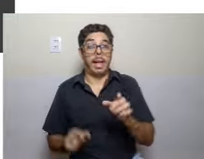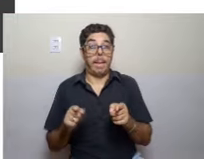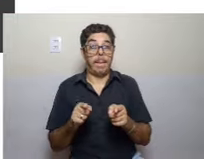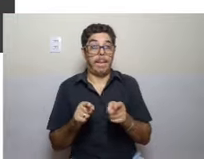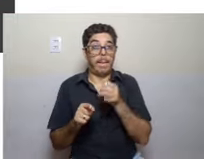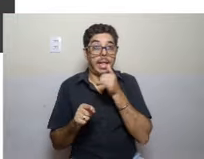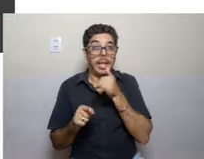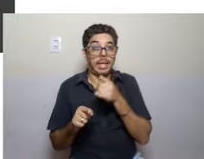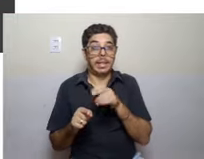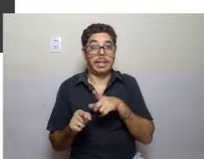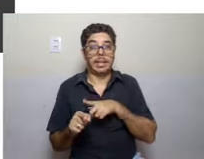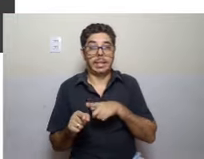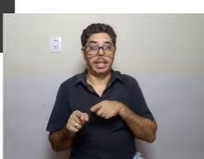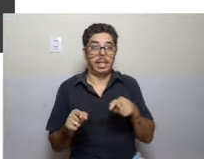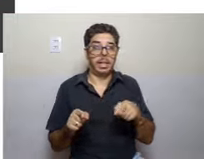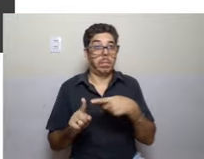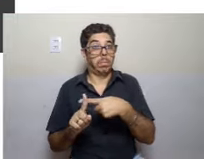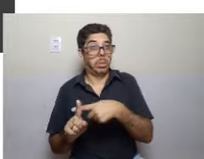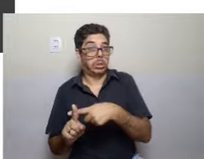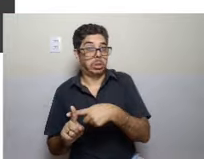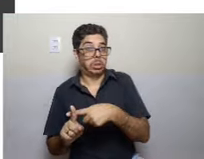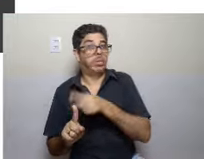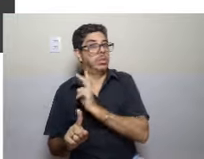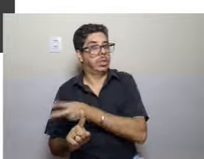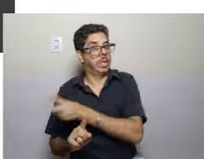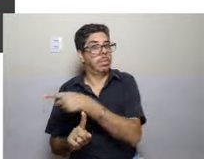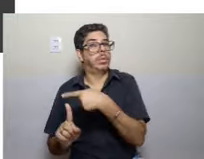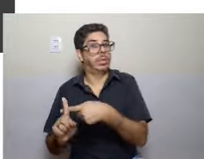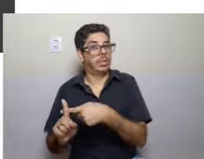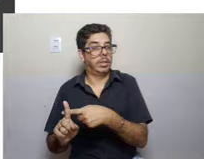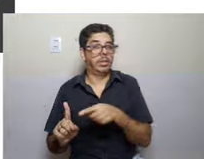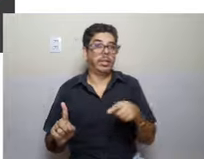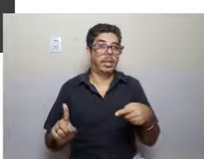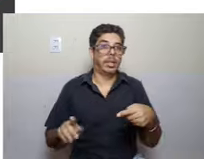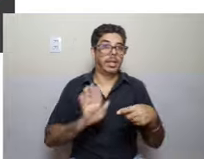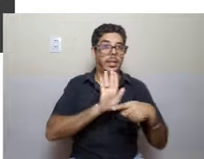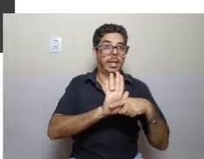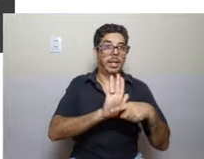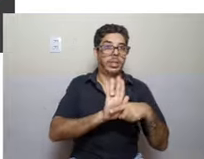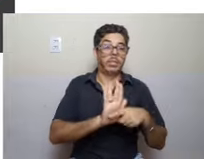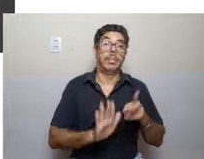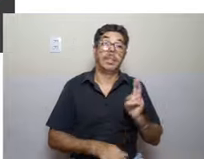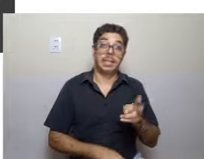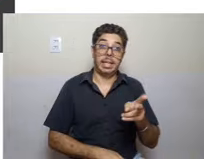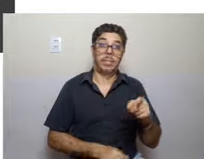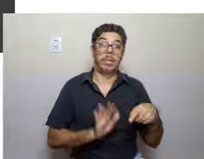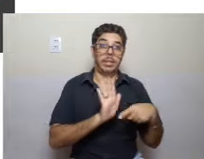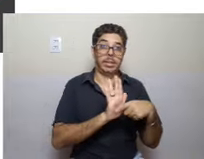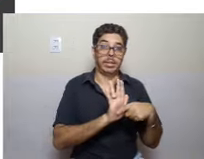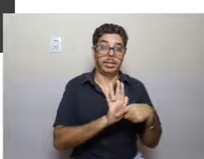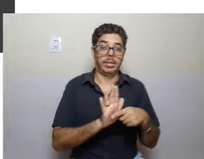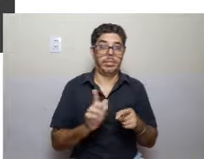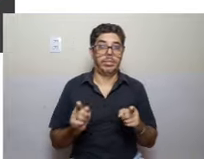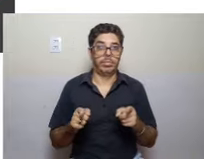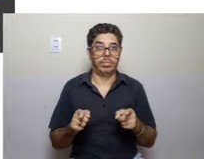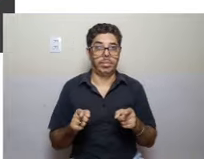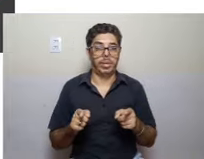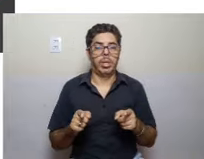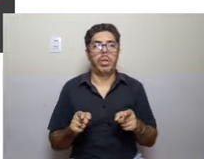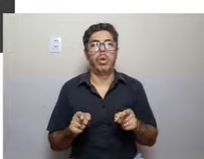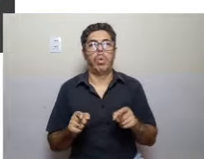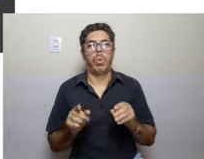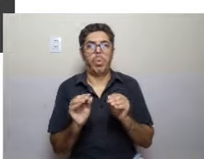mesmo sinal. O terminal positivo é sempre positivo e o terminal negativo é sempre negativo. Com isso, os elétrons se